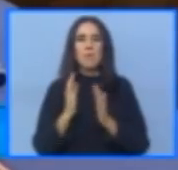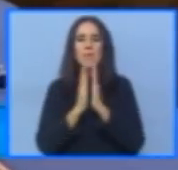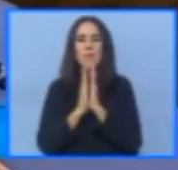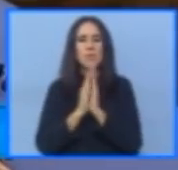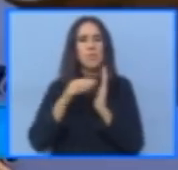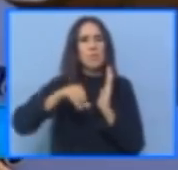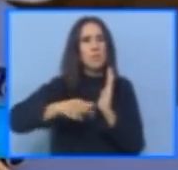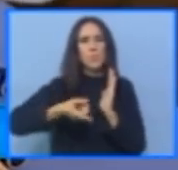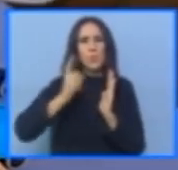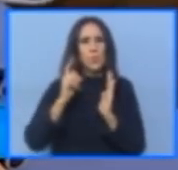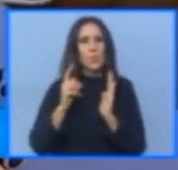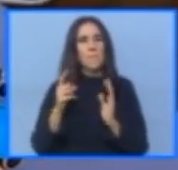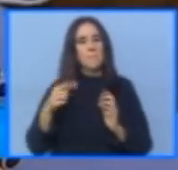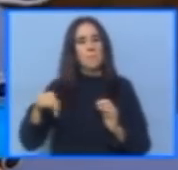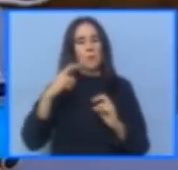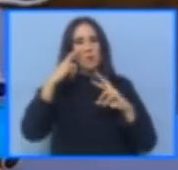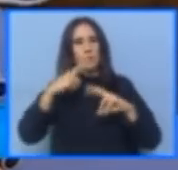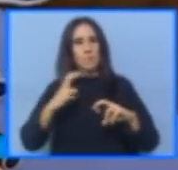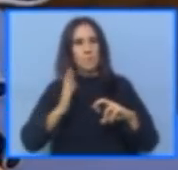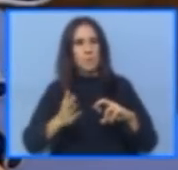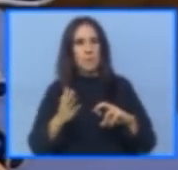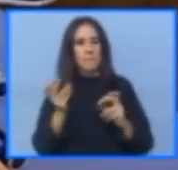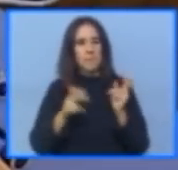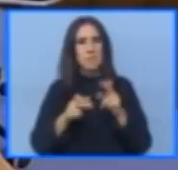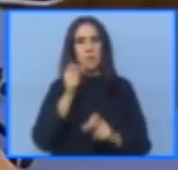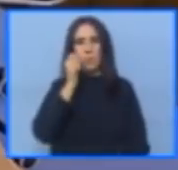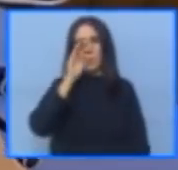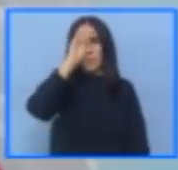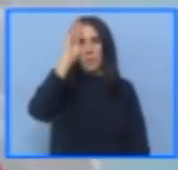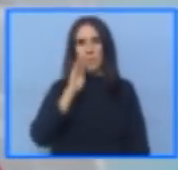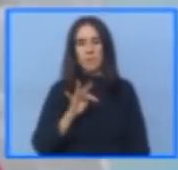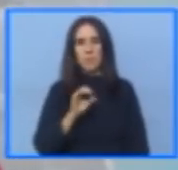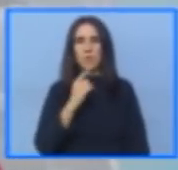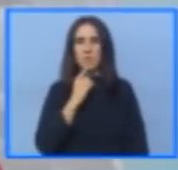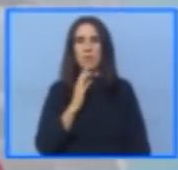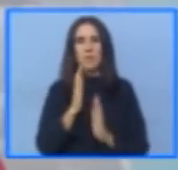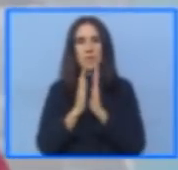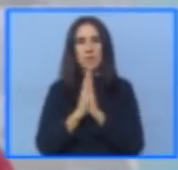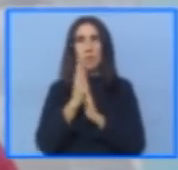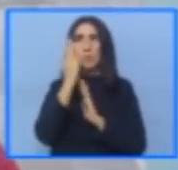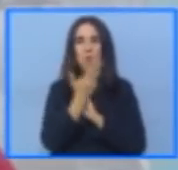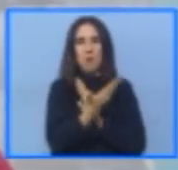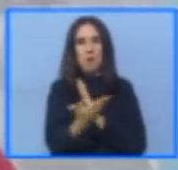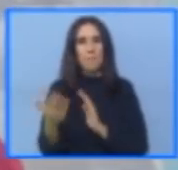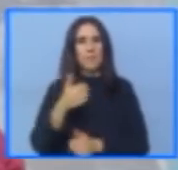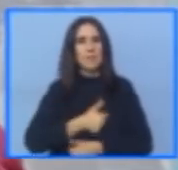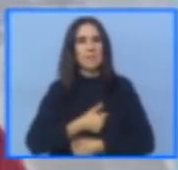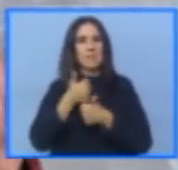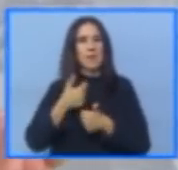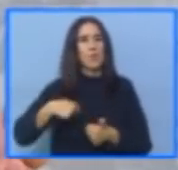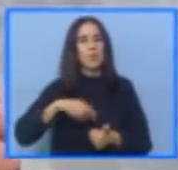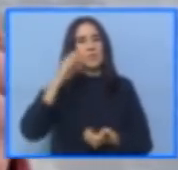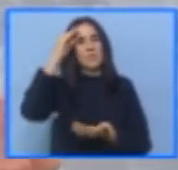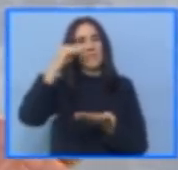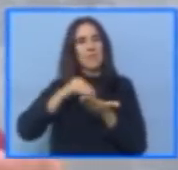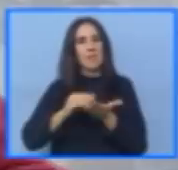Igreja. E é preciso nós descobrir esses sinais. Quando o Papa Francisco diz que Deus está presente na cidade, nós não precisamos de o